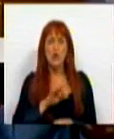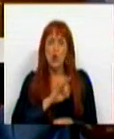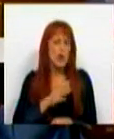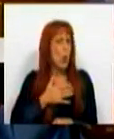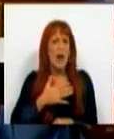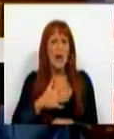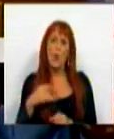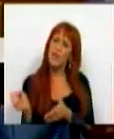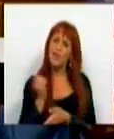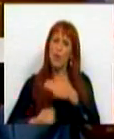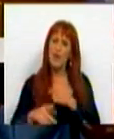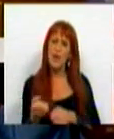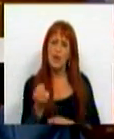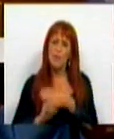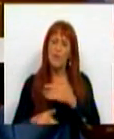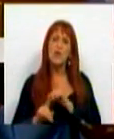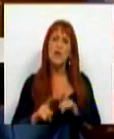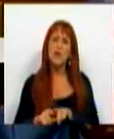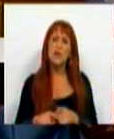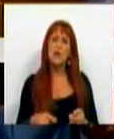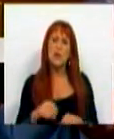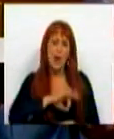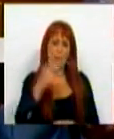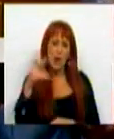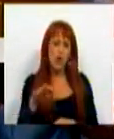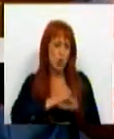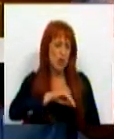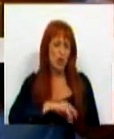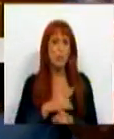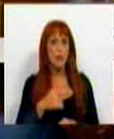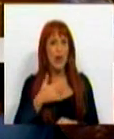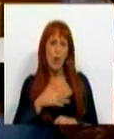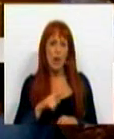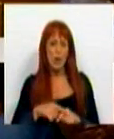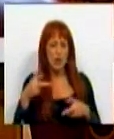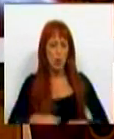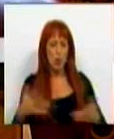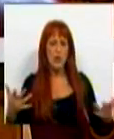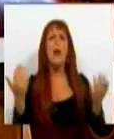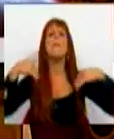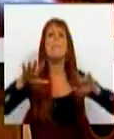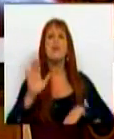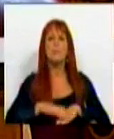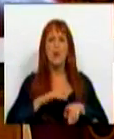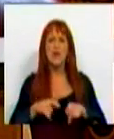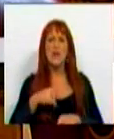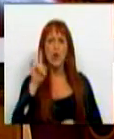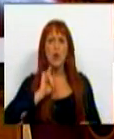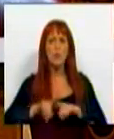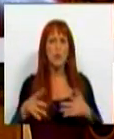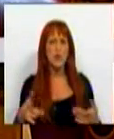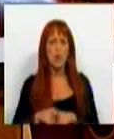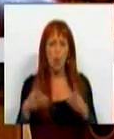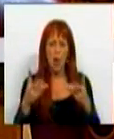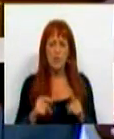queriam, devolver quer as pensões, quer os salários, porque queriam mantê-los cortados. Mas, sobre isso, senhora deputada,